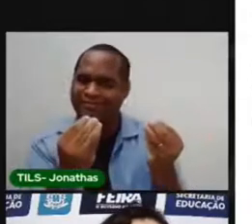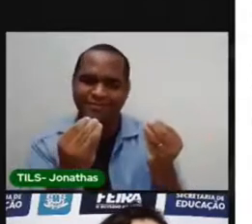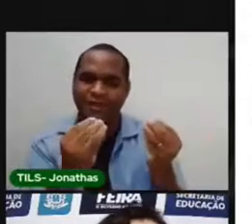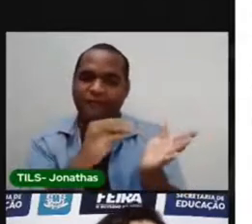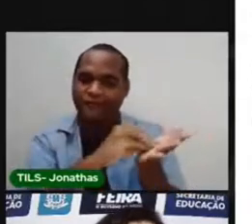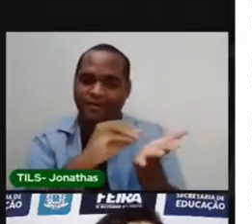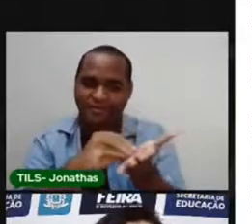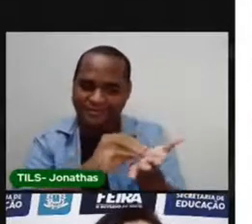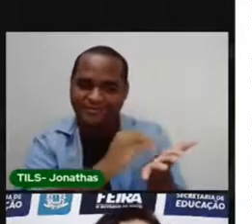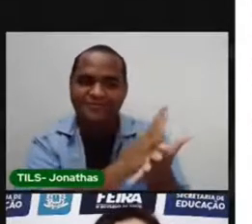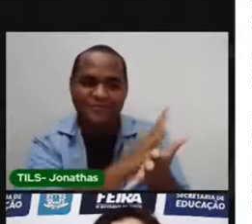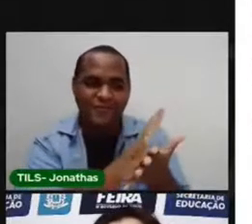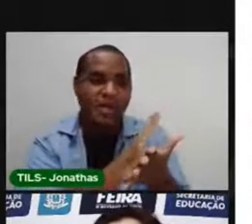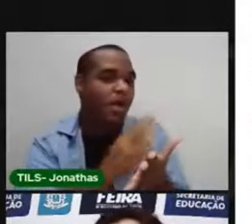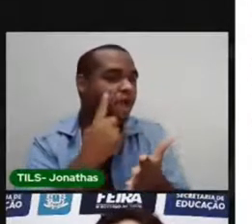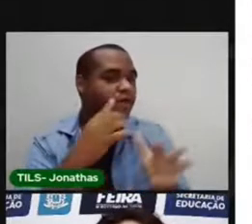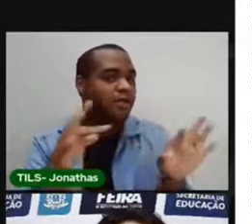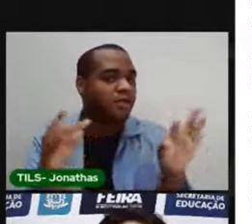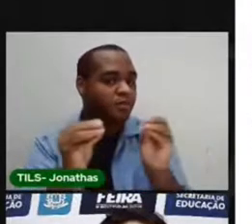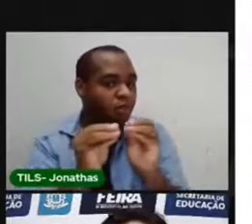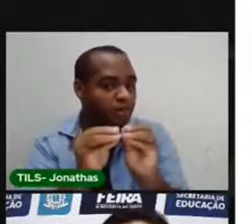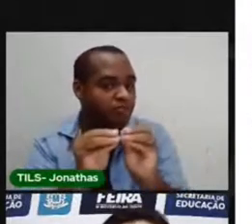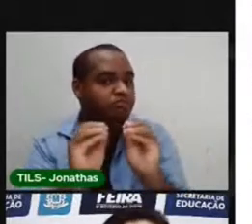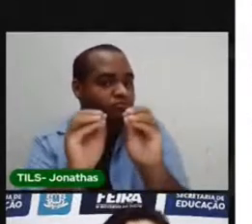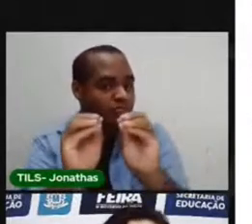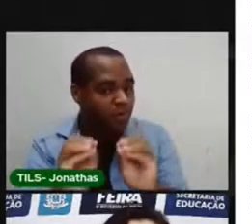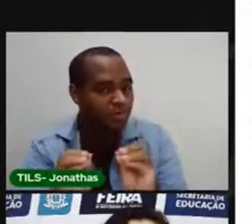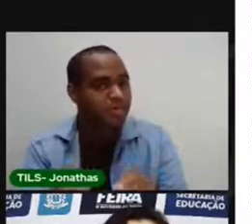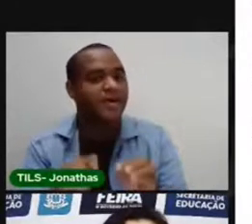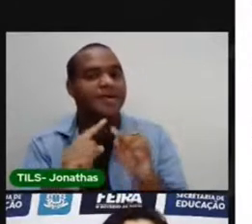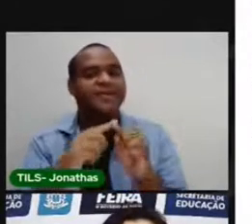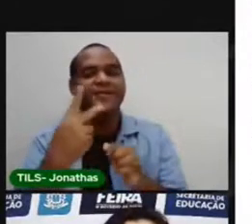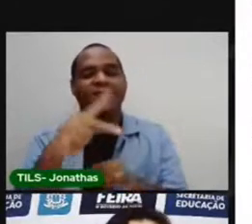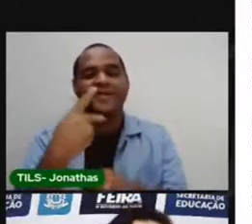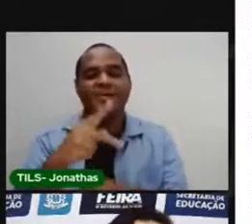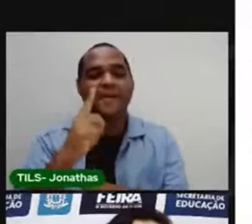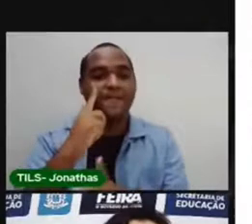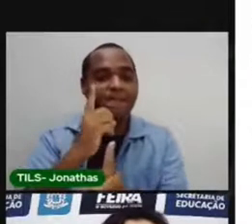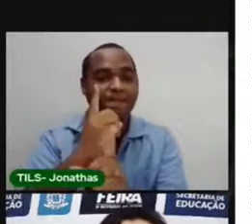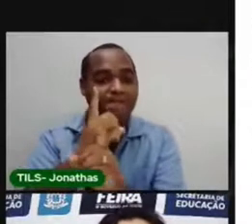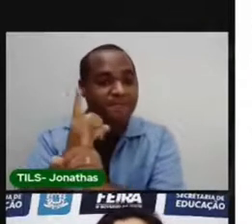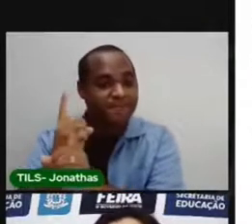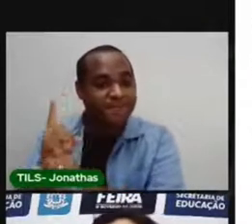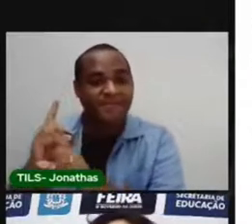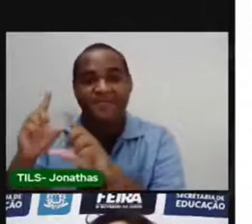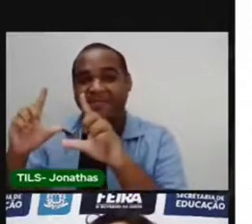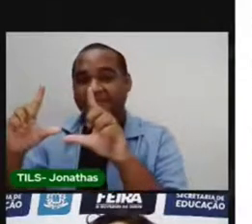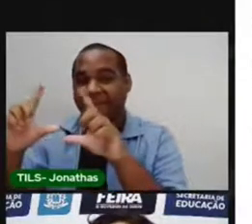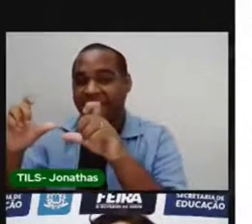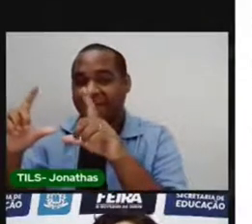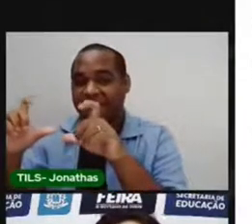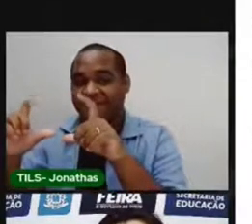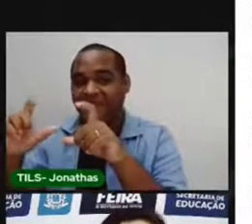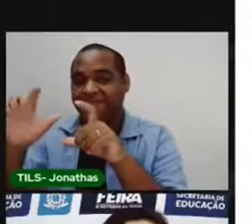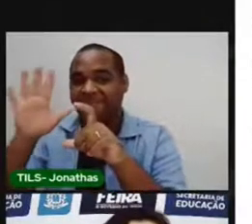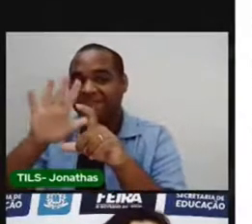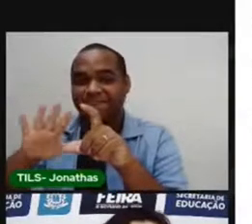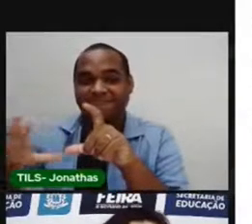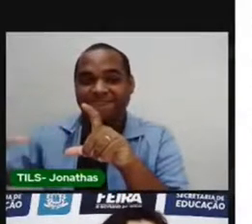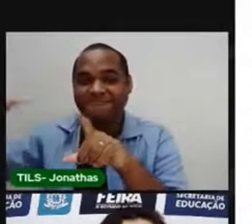vamos completar com as palavras que você vai encontrar no banco de